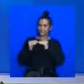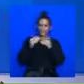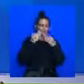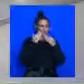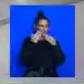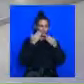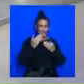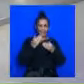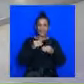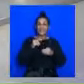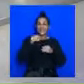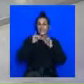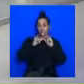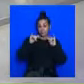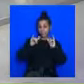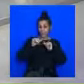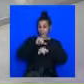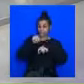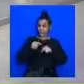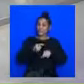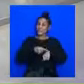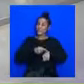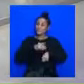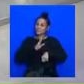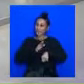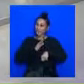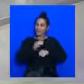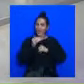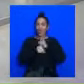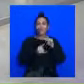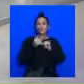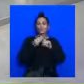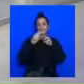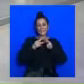confirmo. Obrigada. Detalhes desse sorteio daqui a pouquinho no